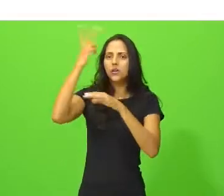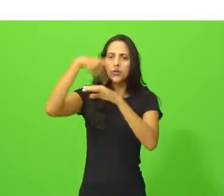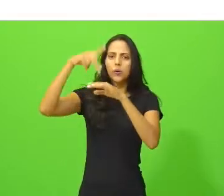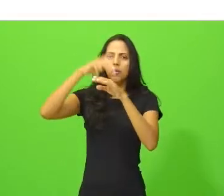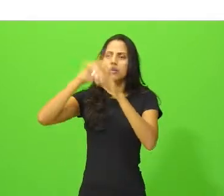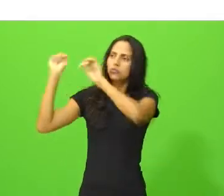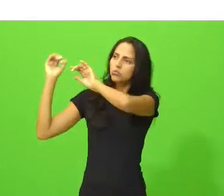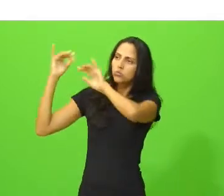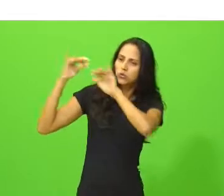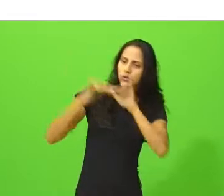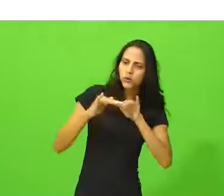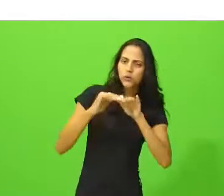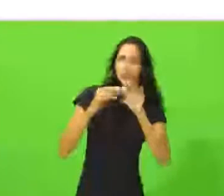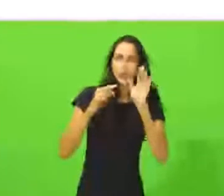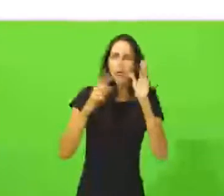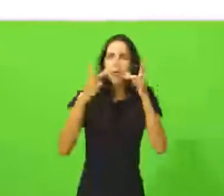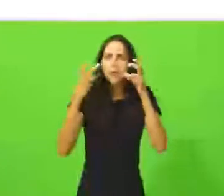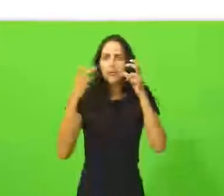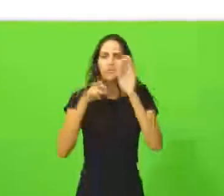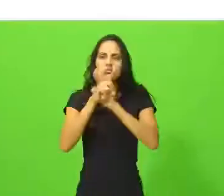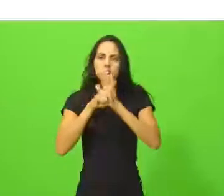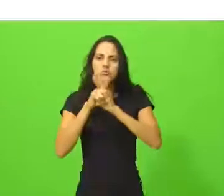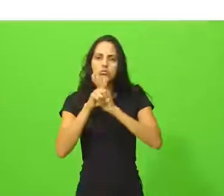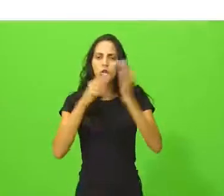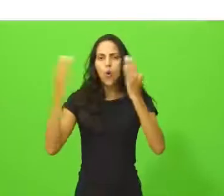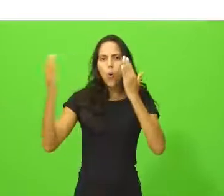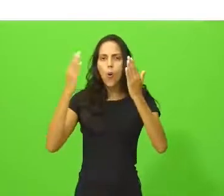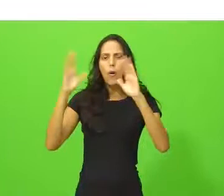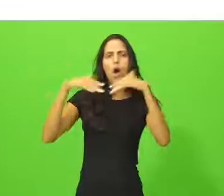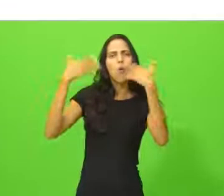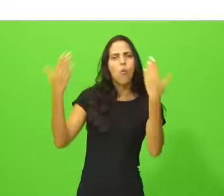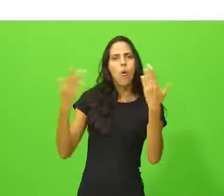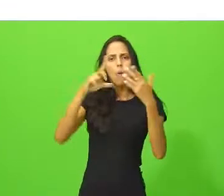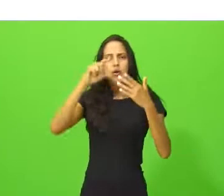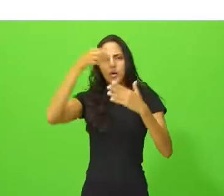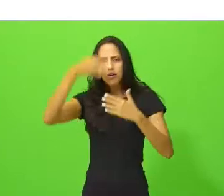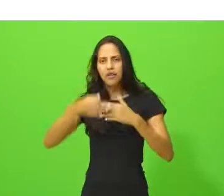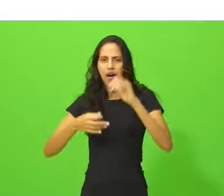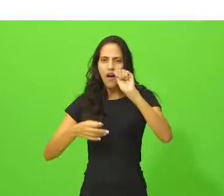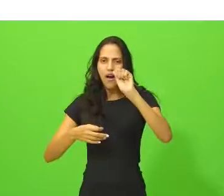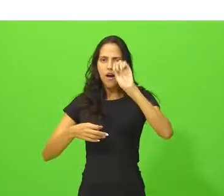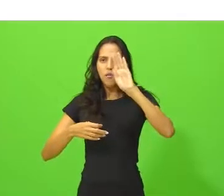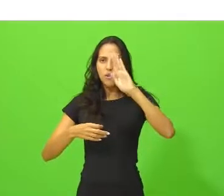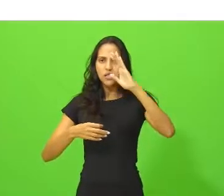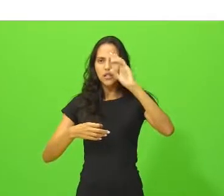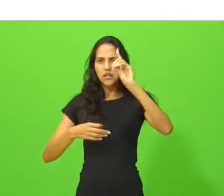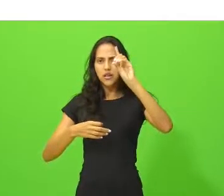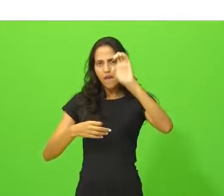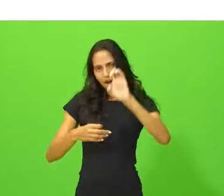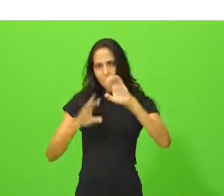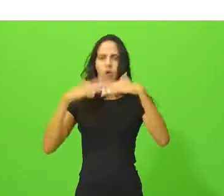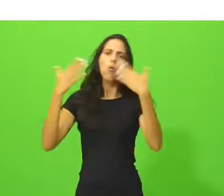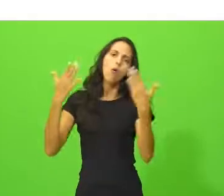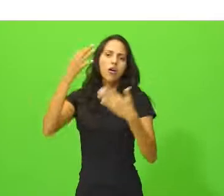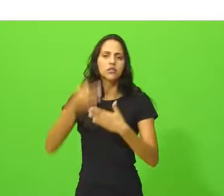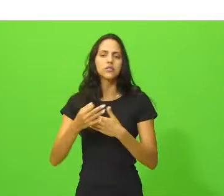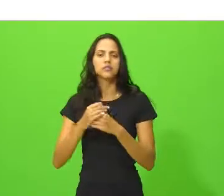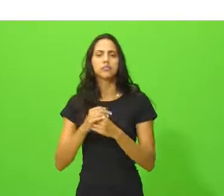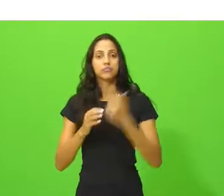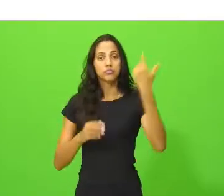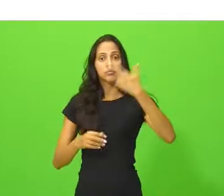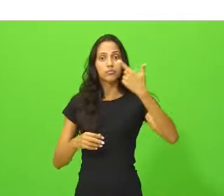estrangeiras. Então, os senhores analisem essa questão e as alternativas apresentadas, para em seguida nós voltarmos com a correção, né? Na